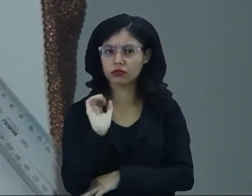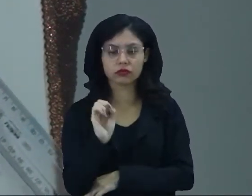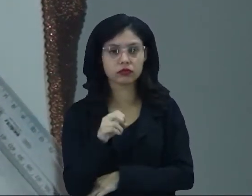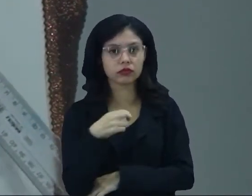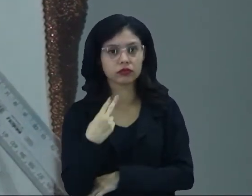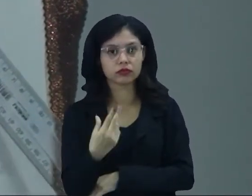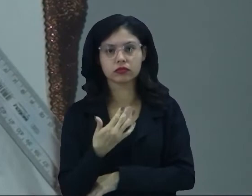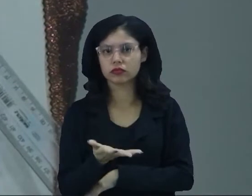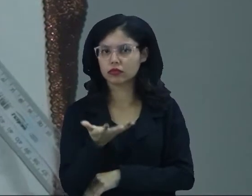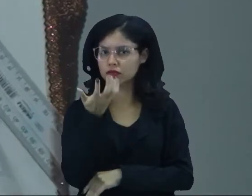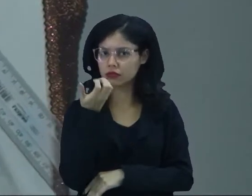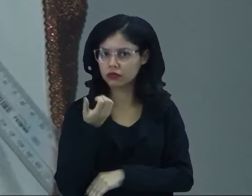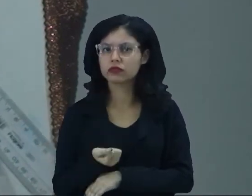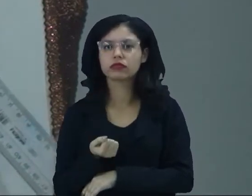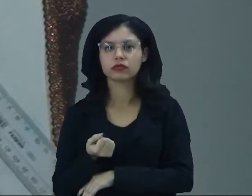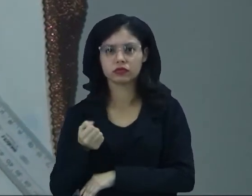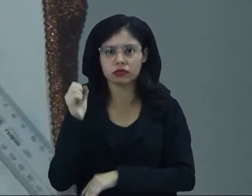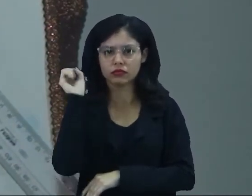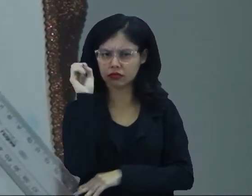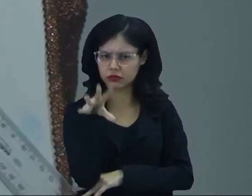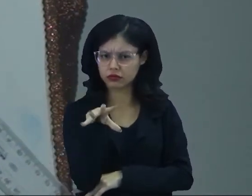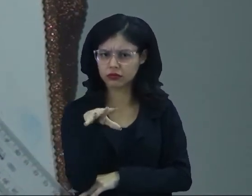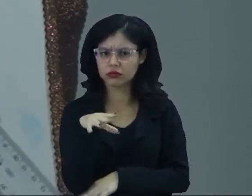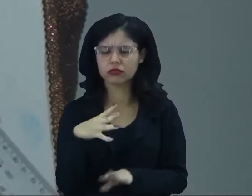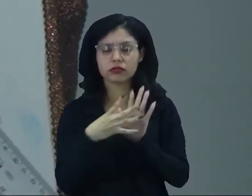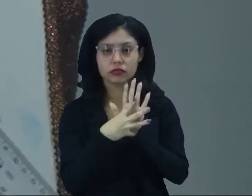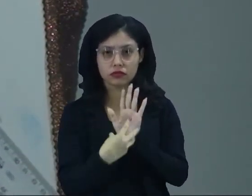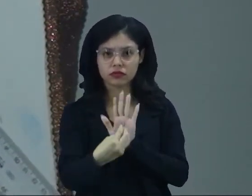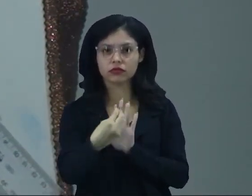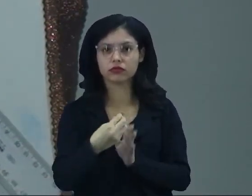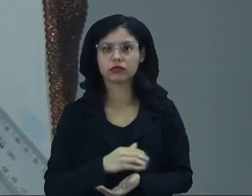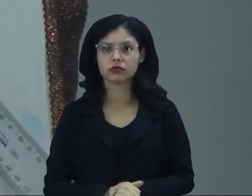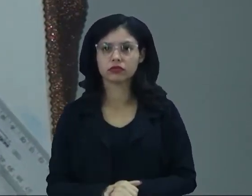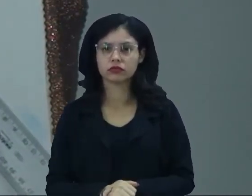ela recebe essa luz para transmitir?